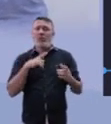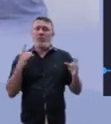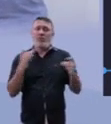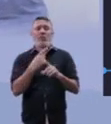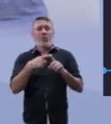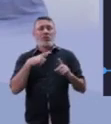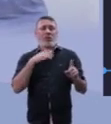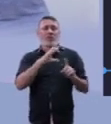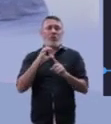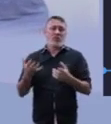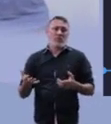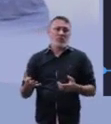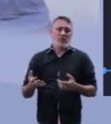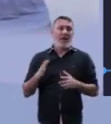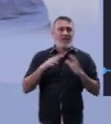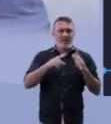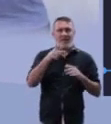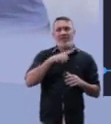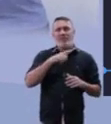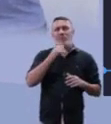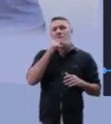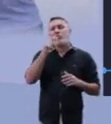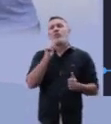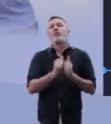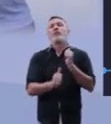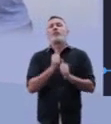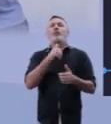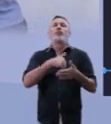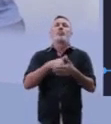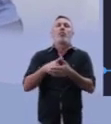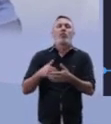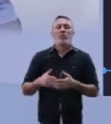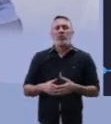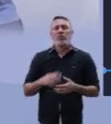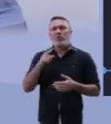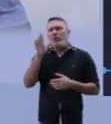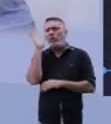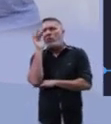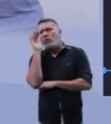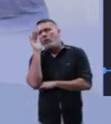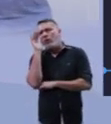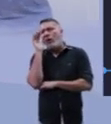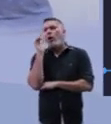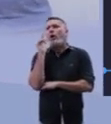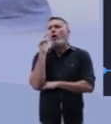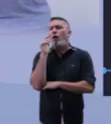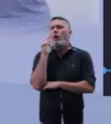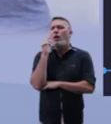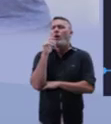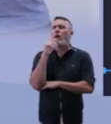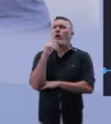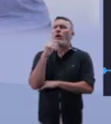aquilo ali, porque acaba me influenciando. Ou se você está assistindo um jogo de futebol, geralmente passa alguma